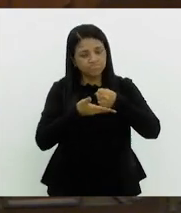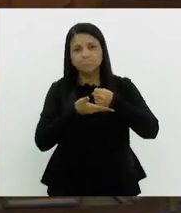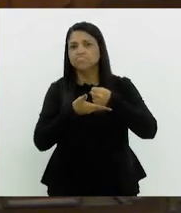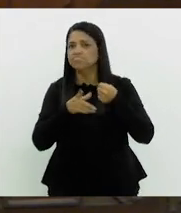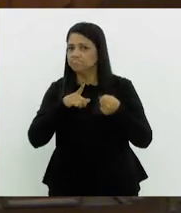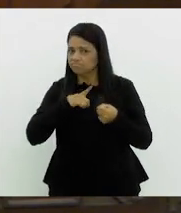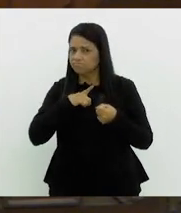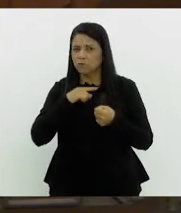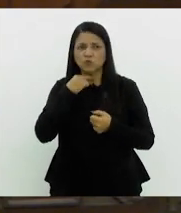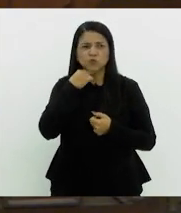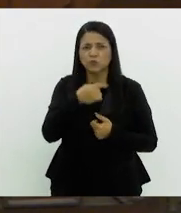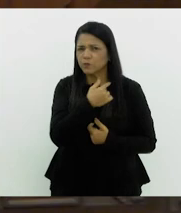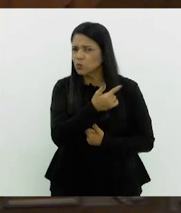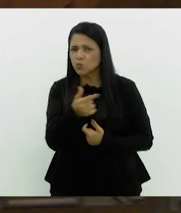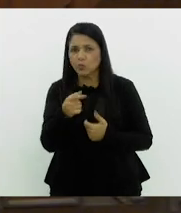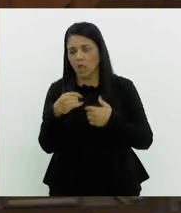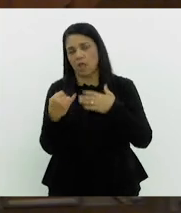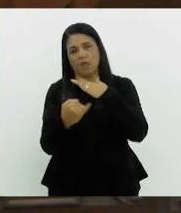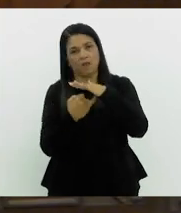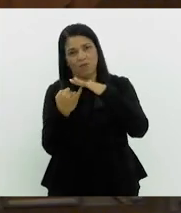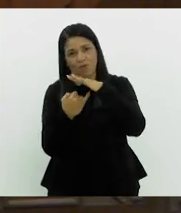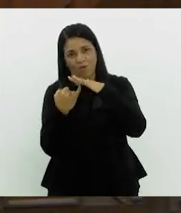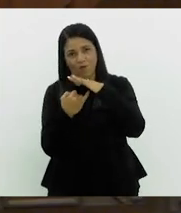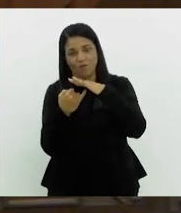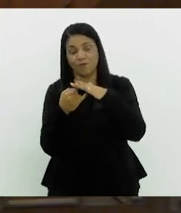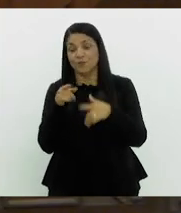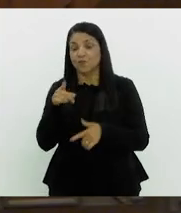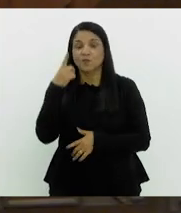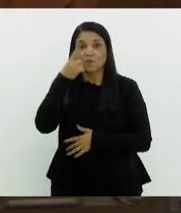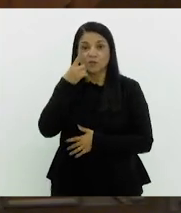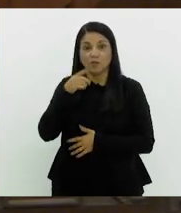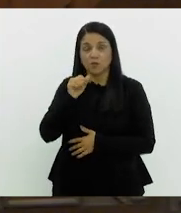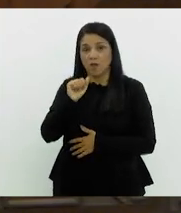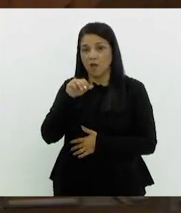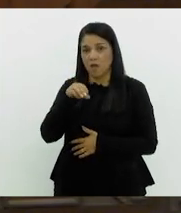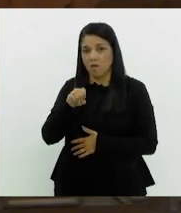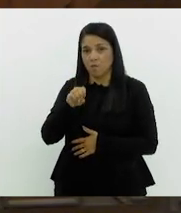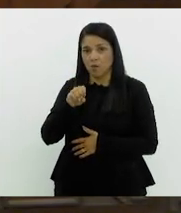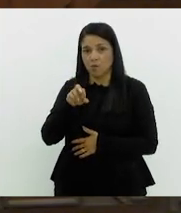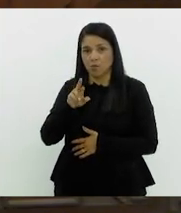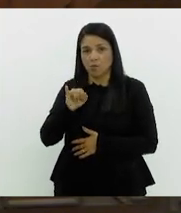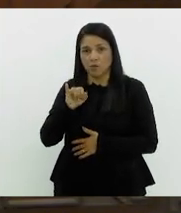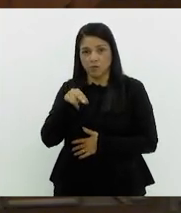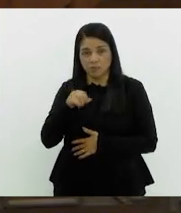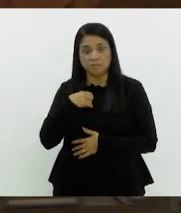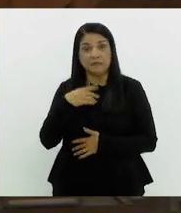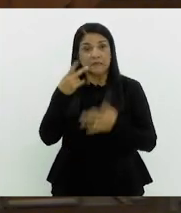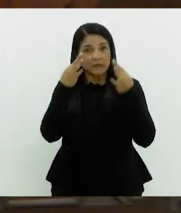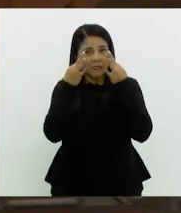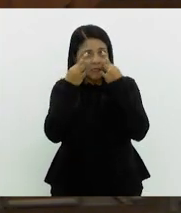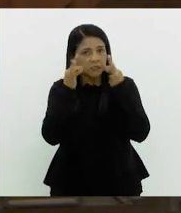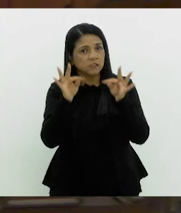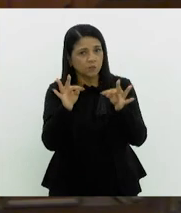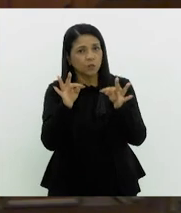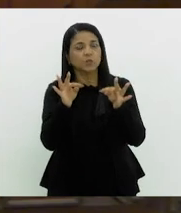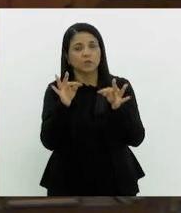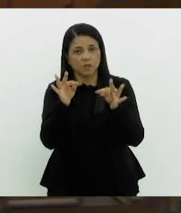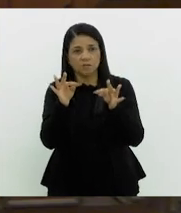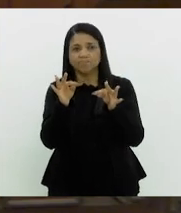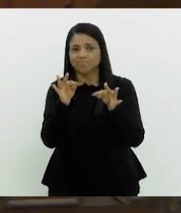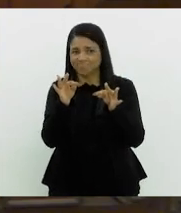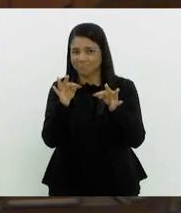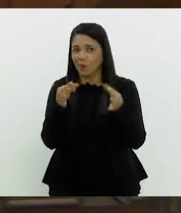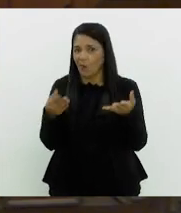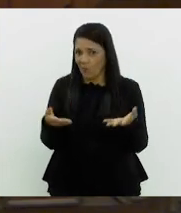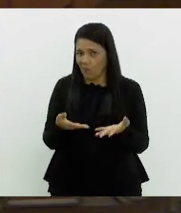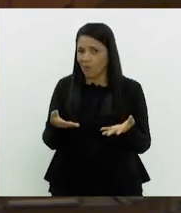que esse órgão, e eu acho que o deputado Rodrigo Amorim é uma pessoa que pode testemunhar isso no atual momento e presente